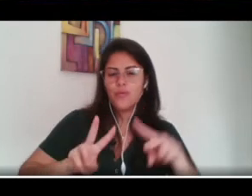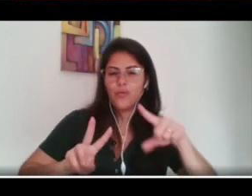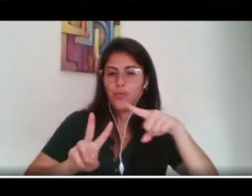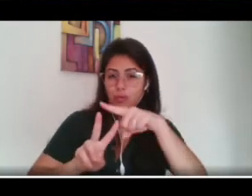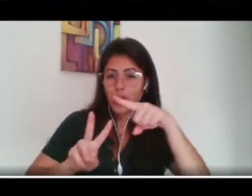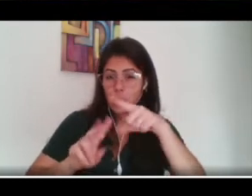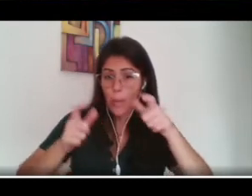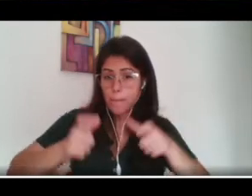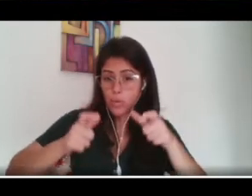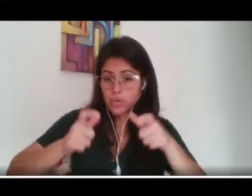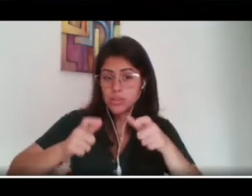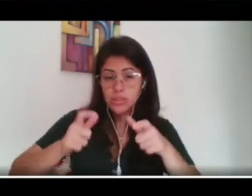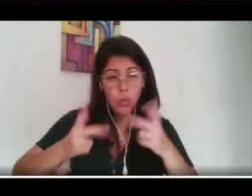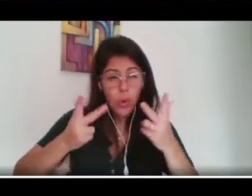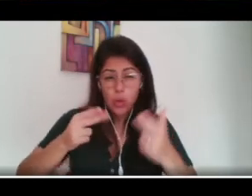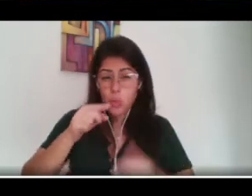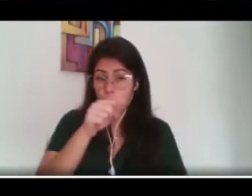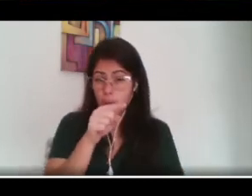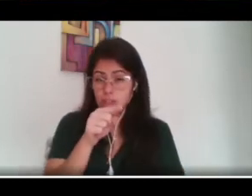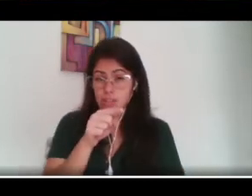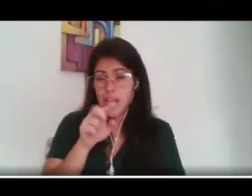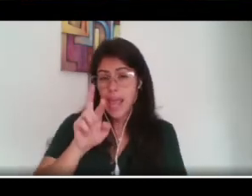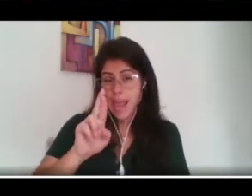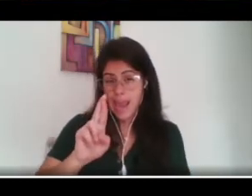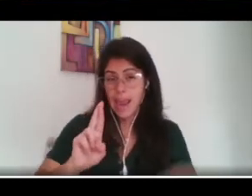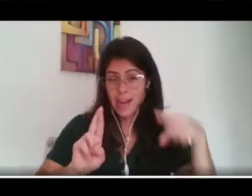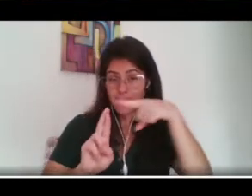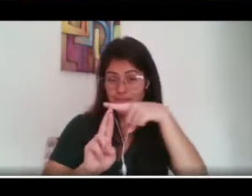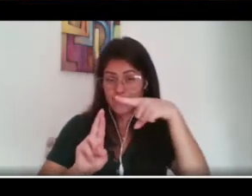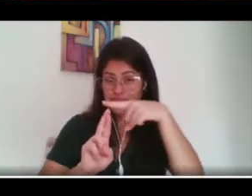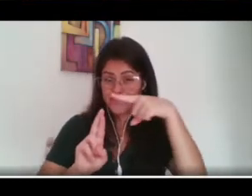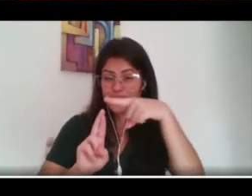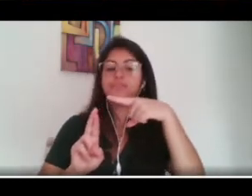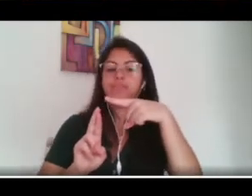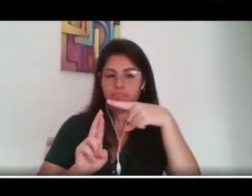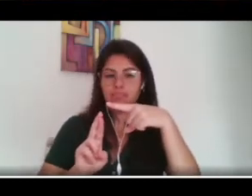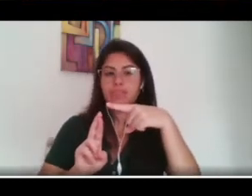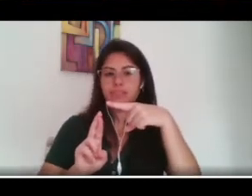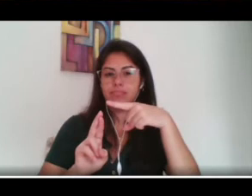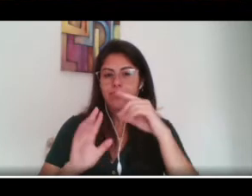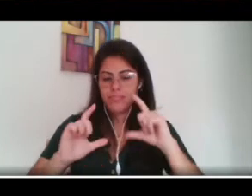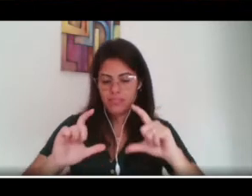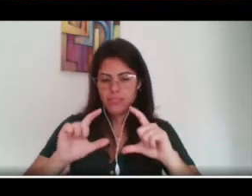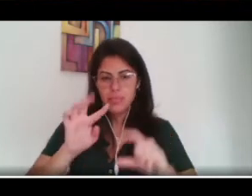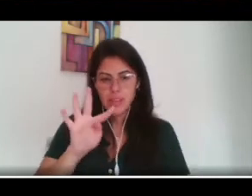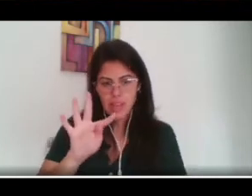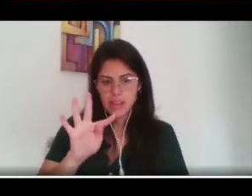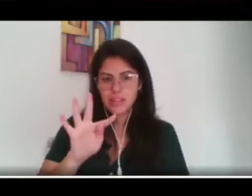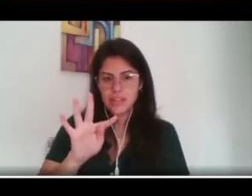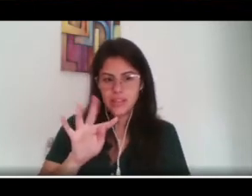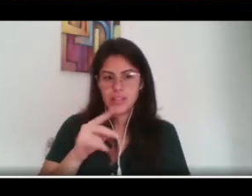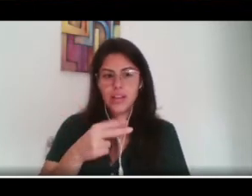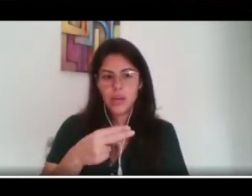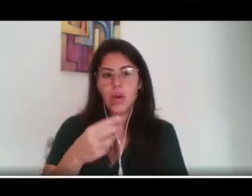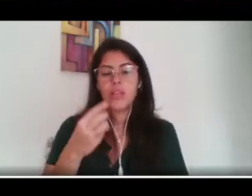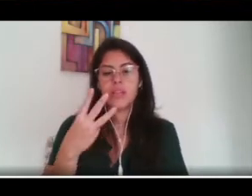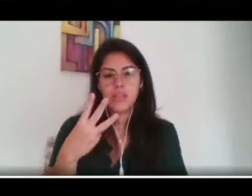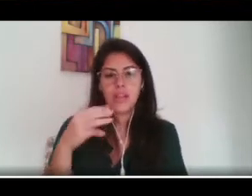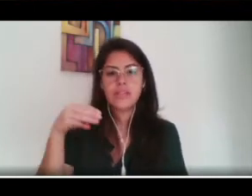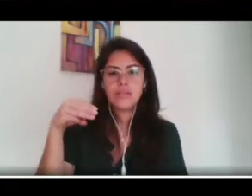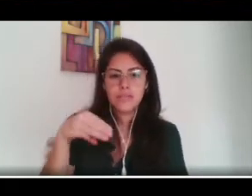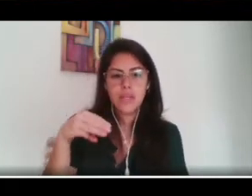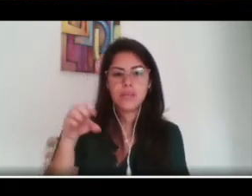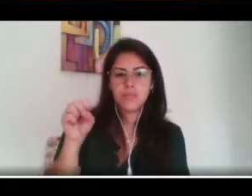ó. Então, eu tenho um R de t, um vetor R de t, que é 3 metros por segundo vezes t na direção